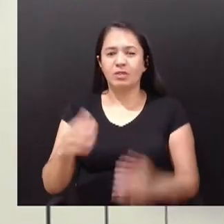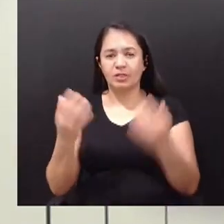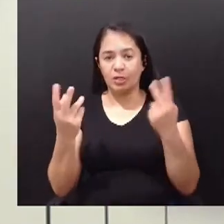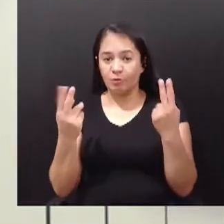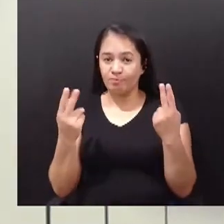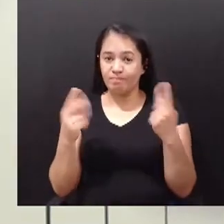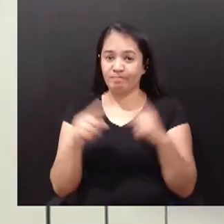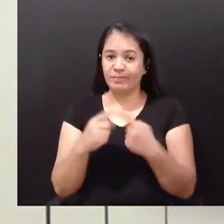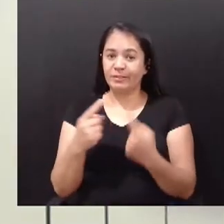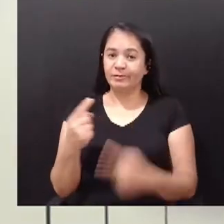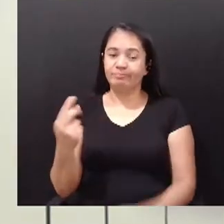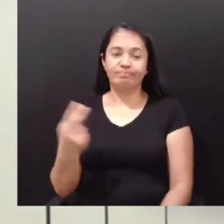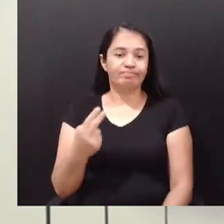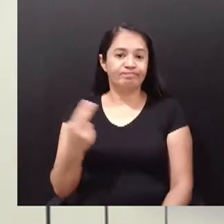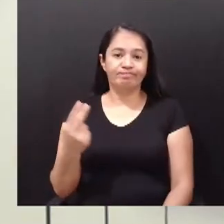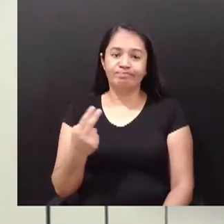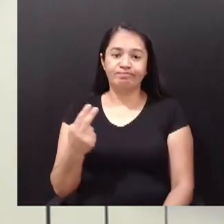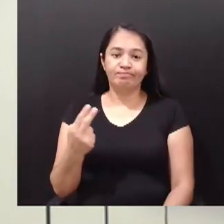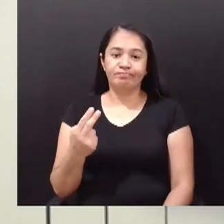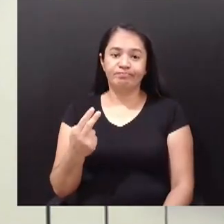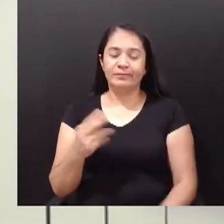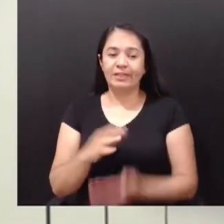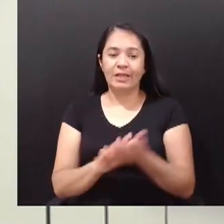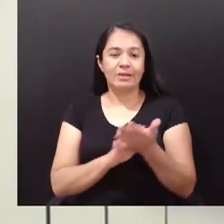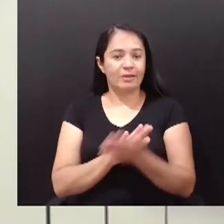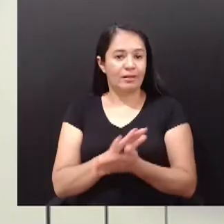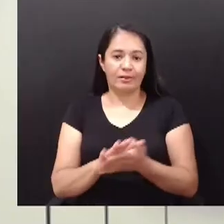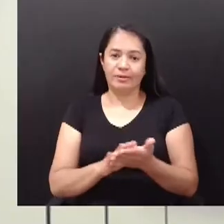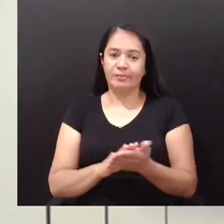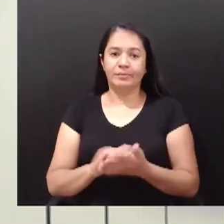não aconteceu nem uma coisa e nem outra.